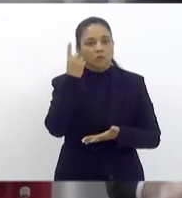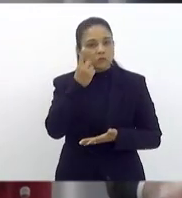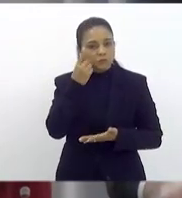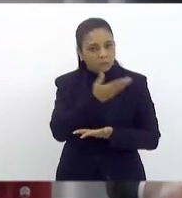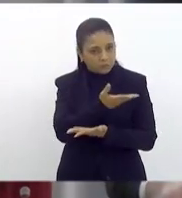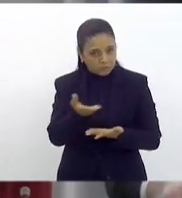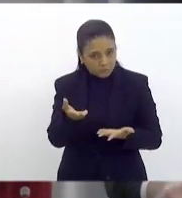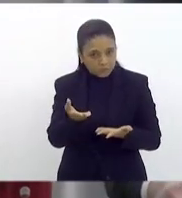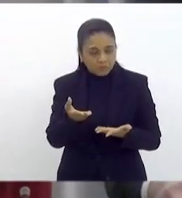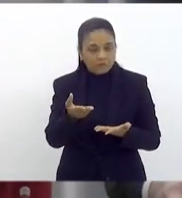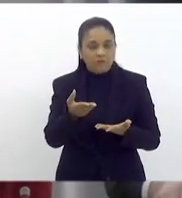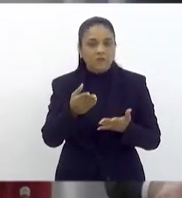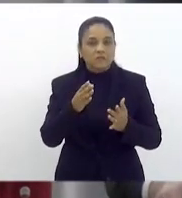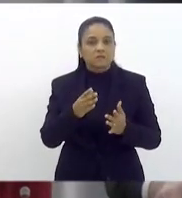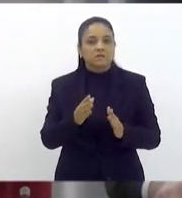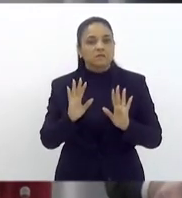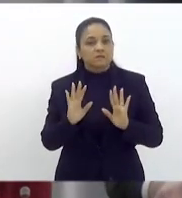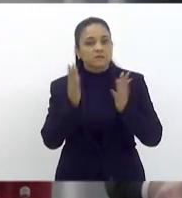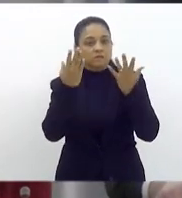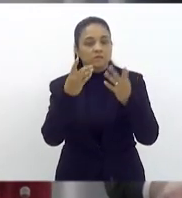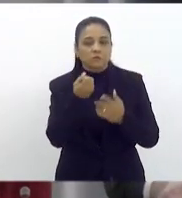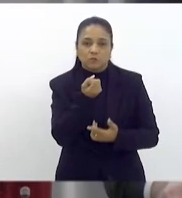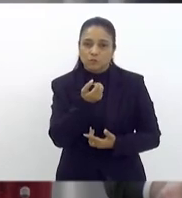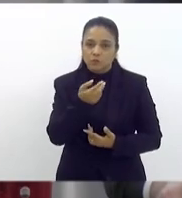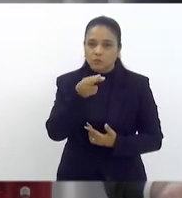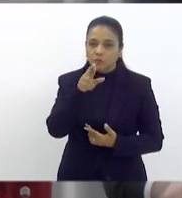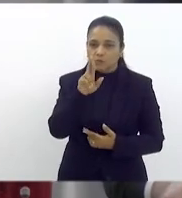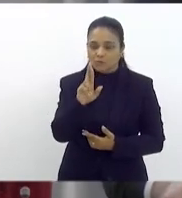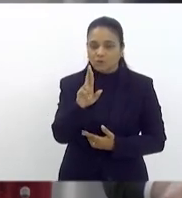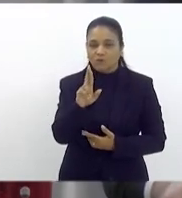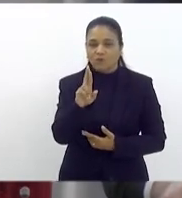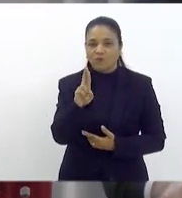E também saúdo o doutor